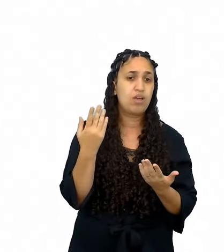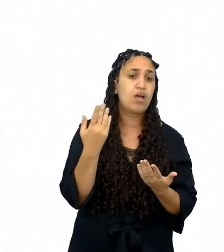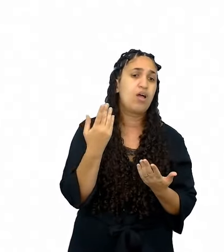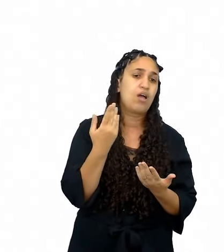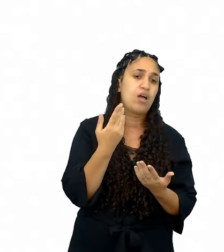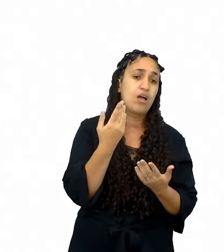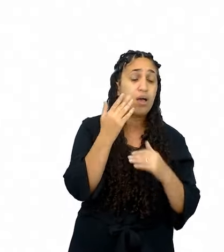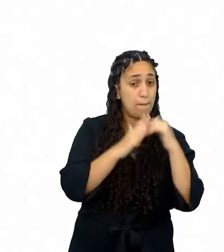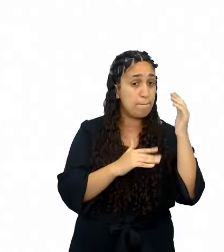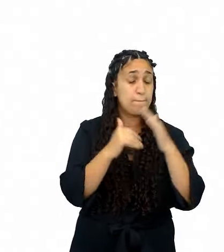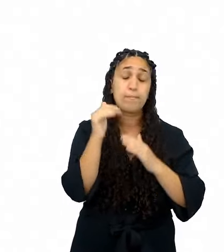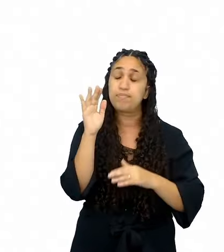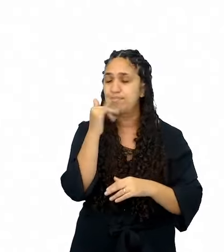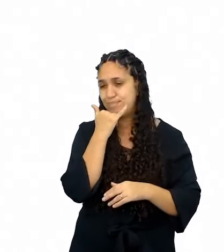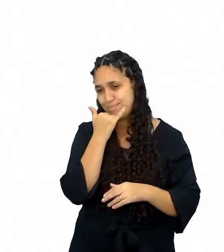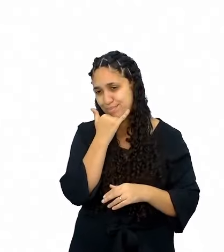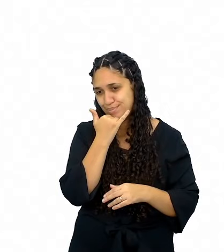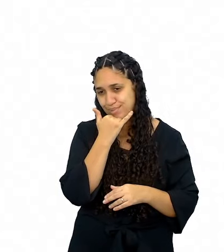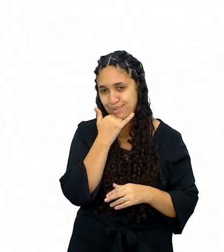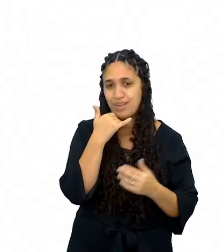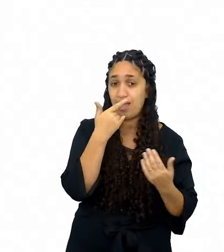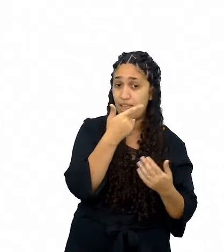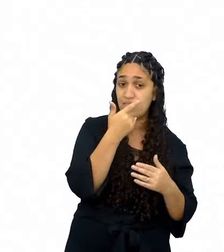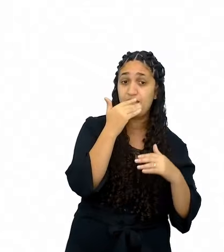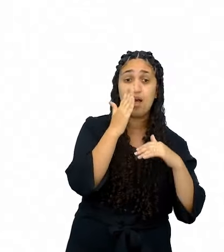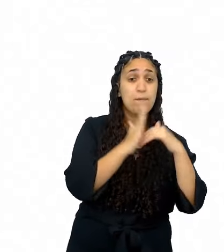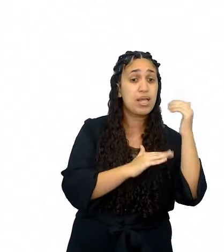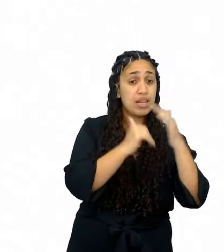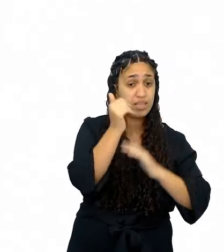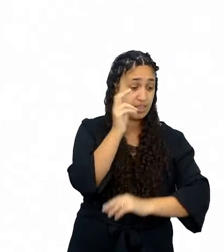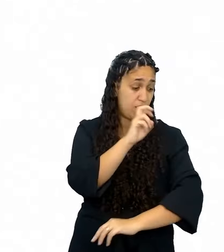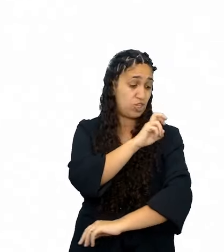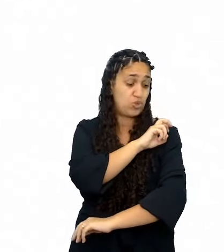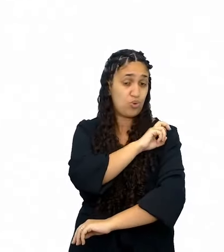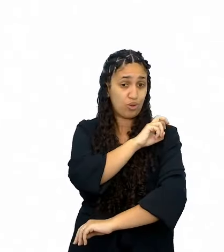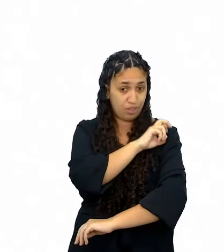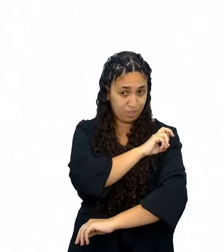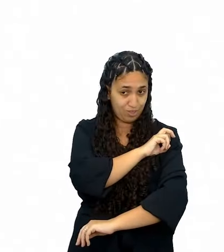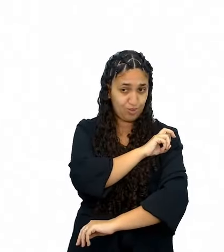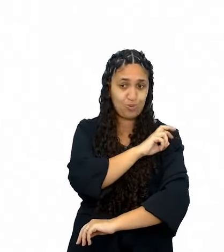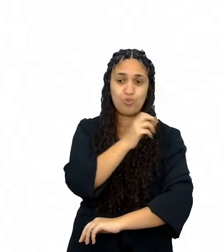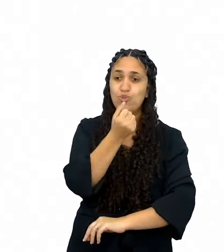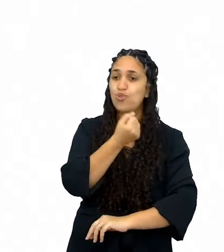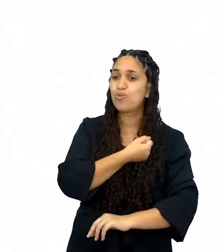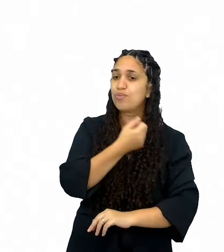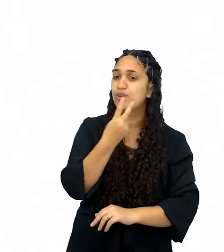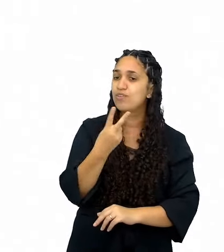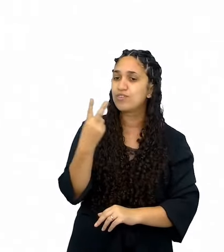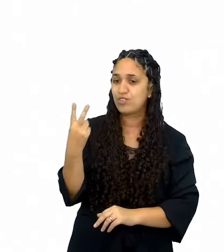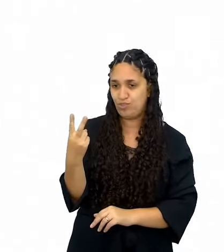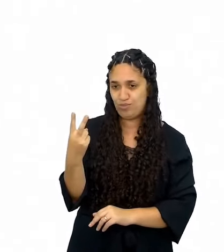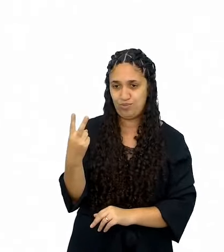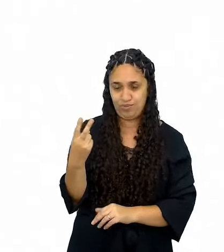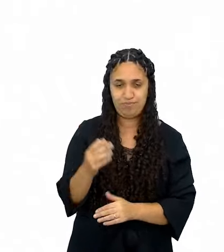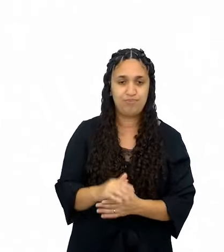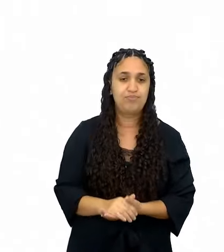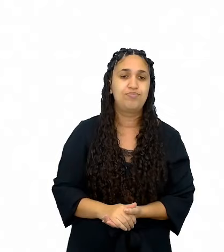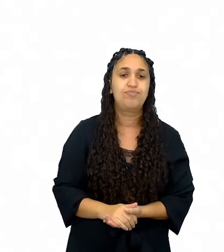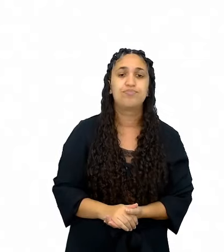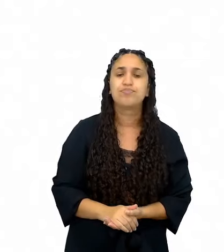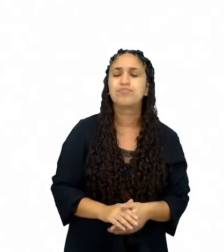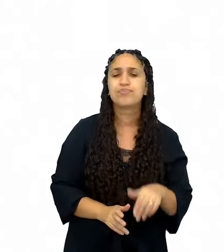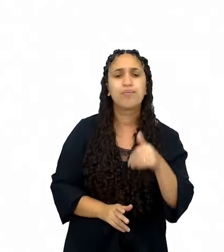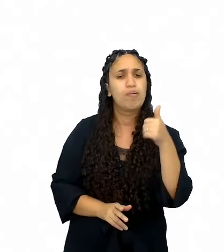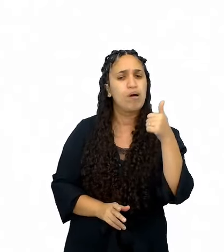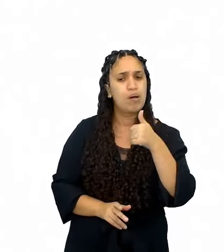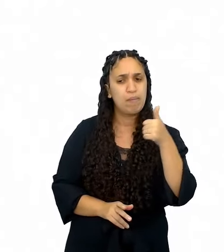que é a habilidade 22. Em primeiro lugar, trata-se de uma habilidade específica aqui do 5º ano, porque vocês viram que as demais são